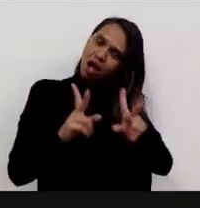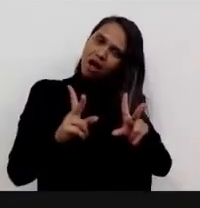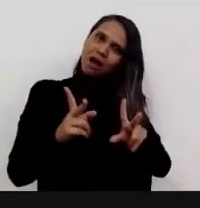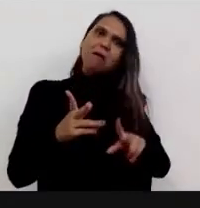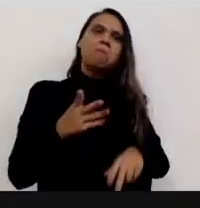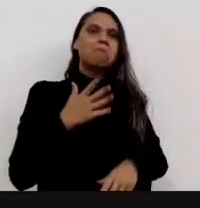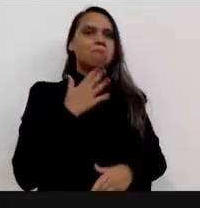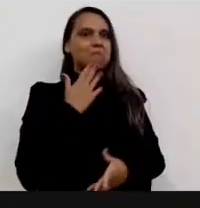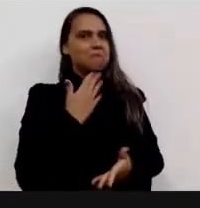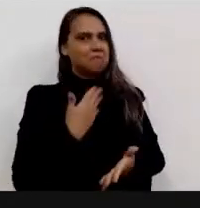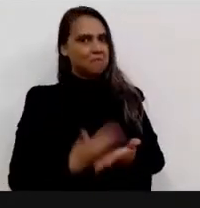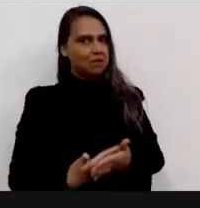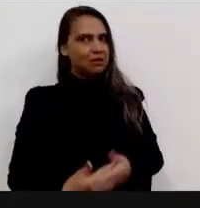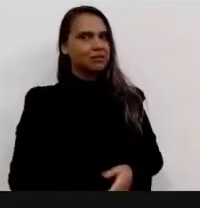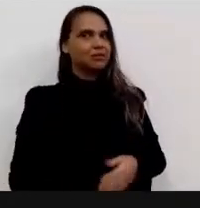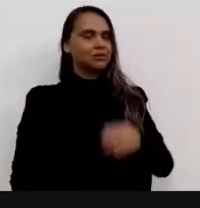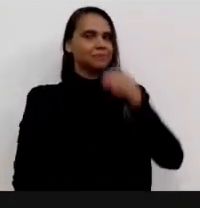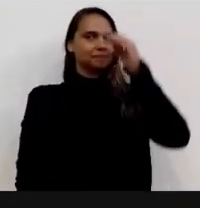ter que